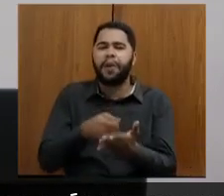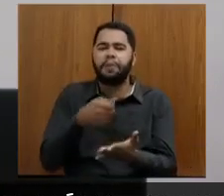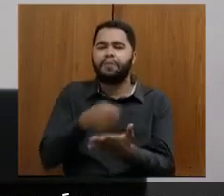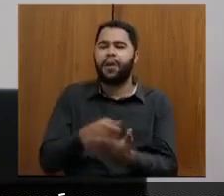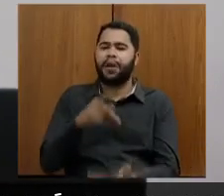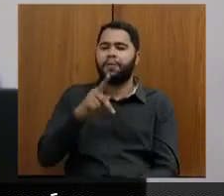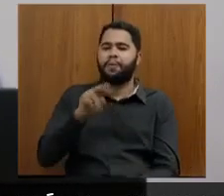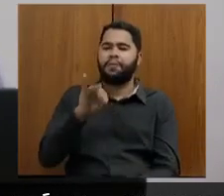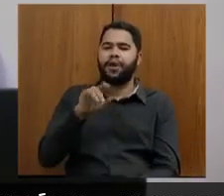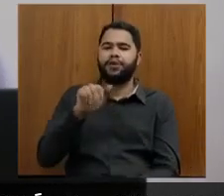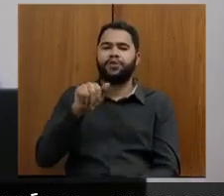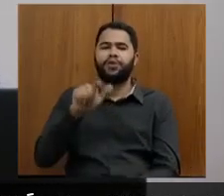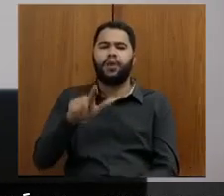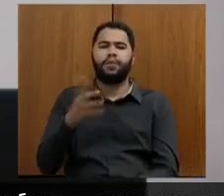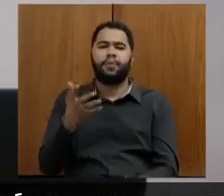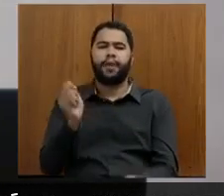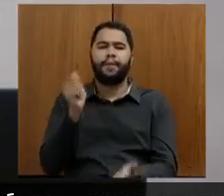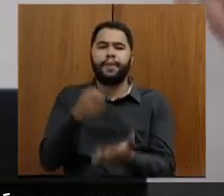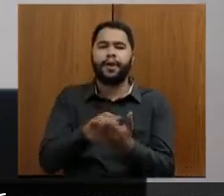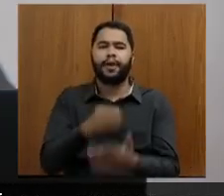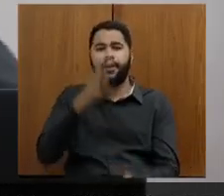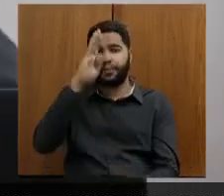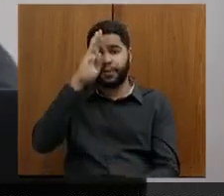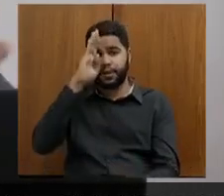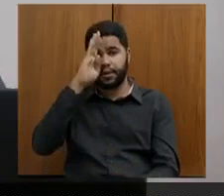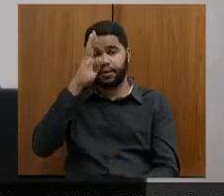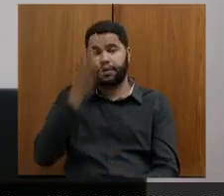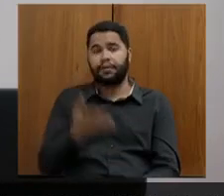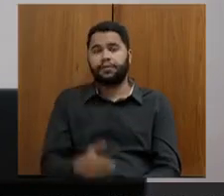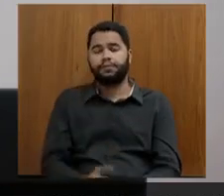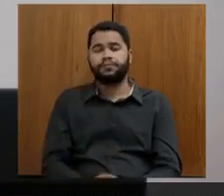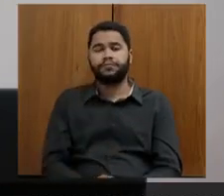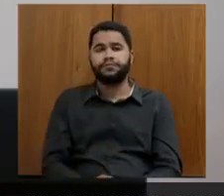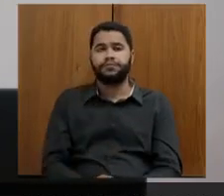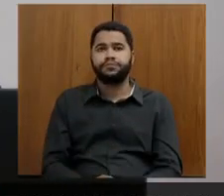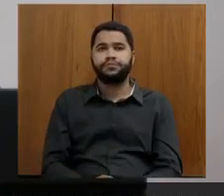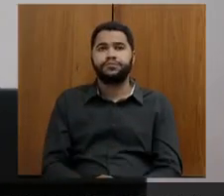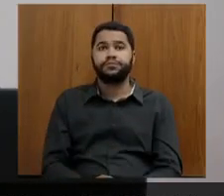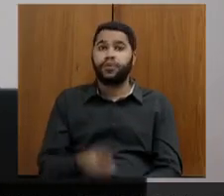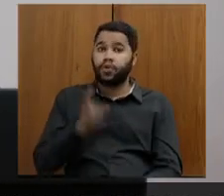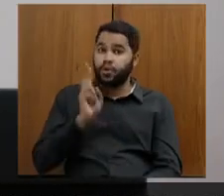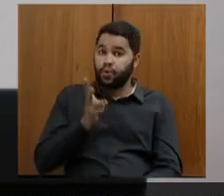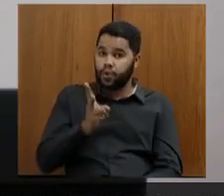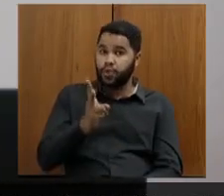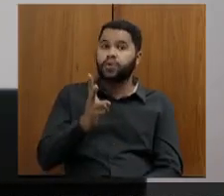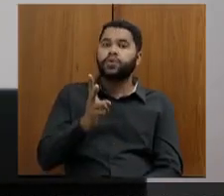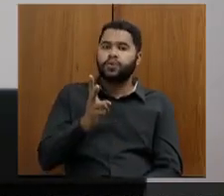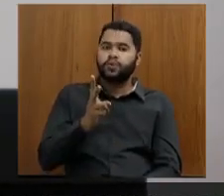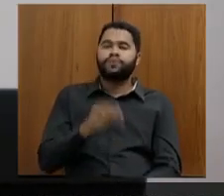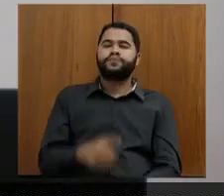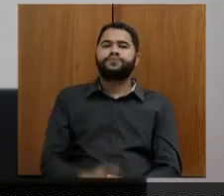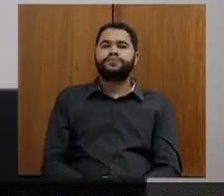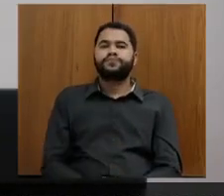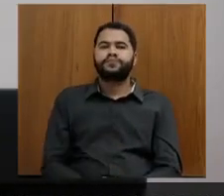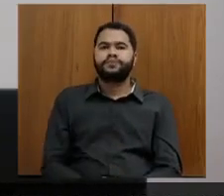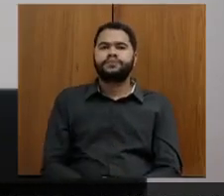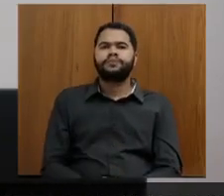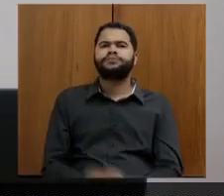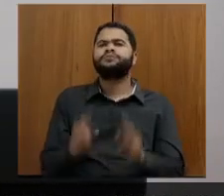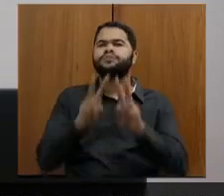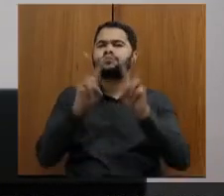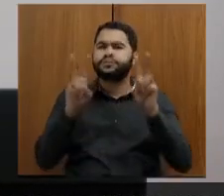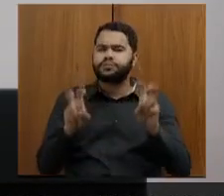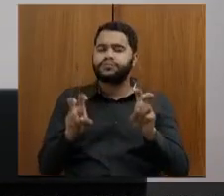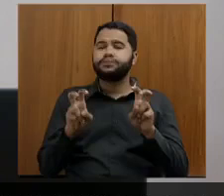para custear o pagamento das pensões militares remuneração da atividade continuou se o Mateus Simões ainda